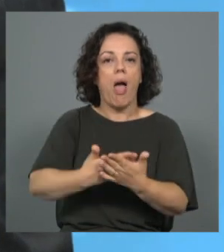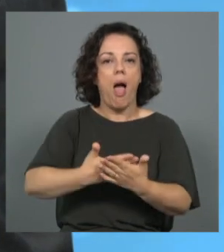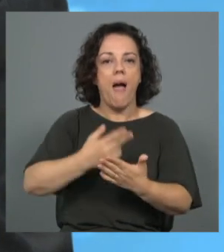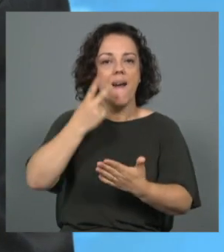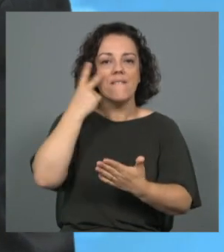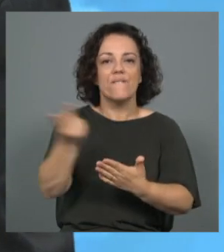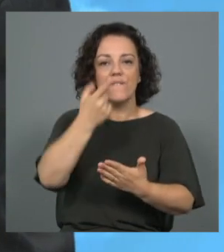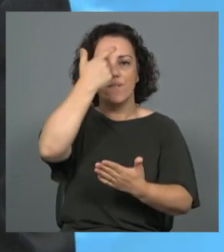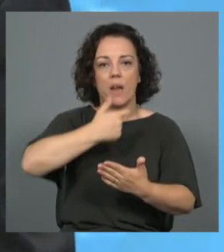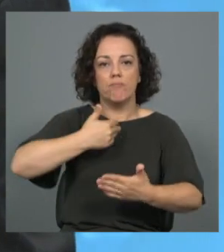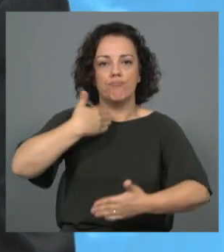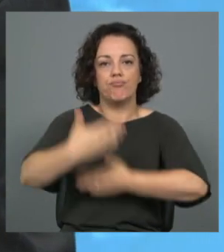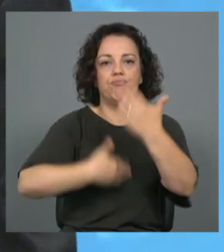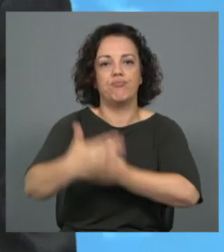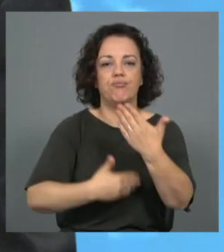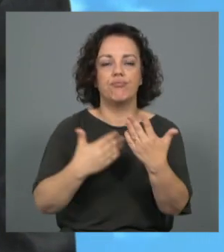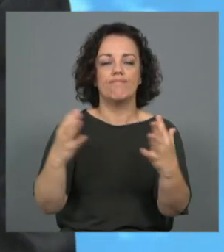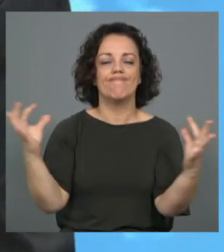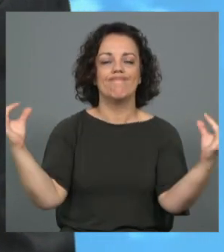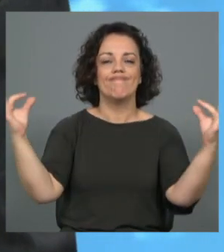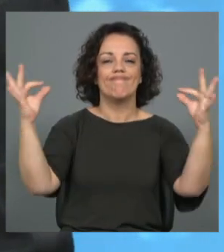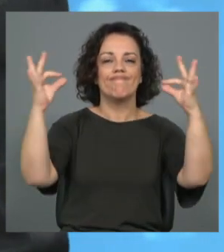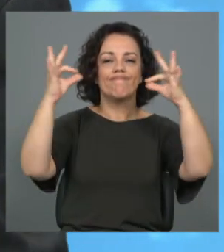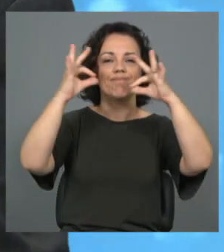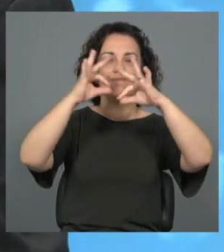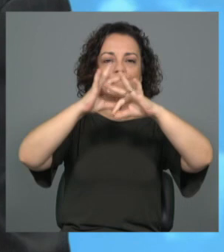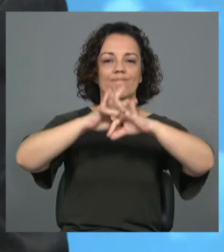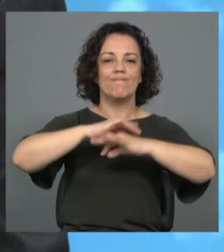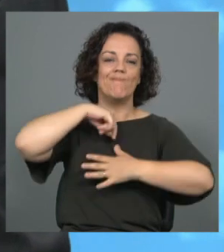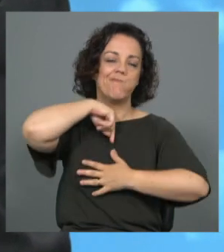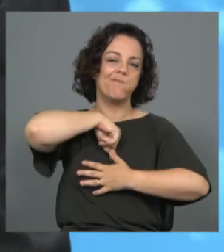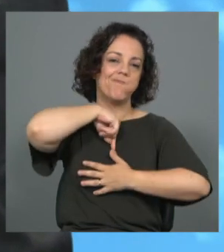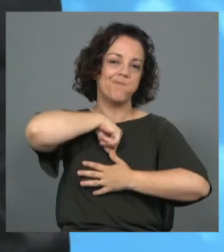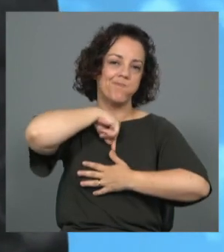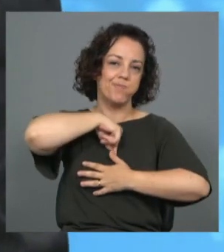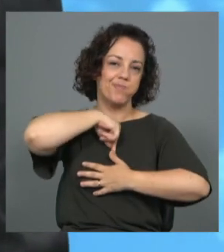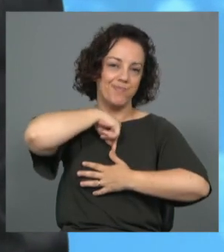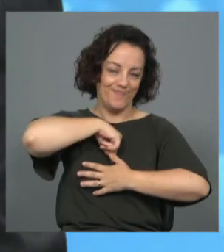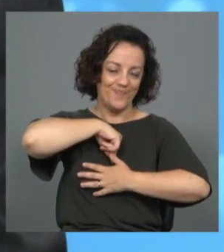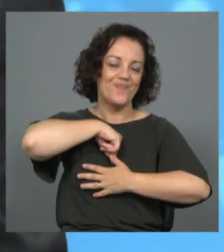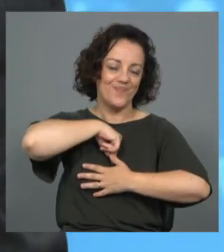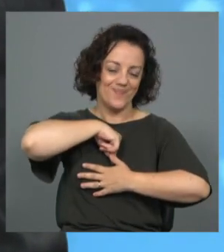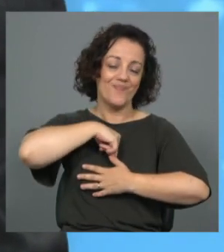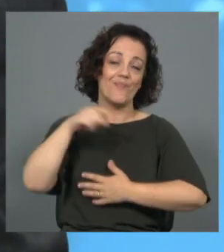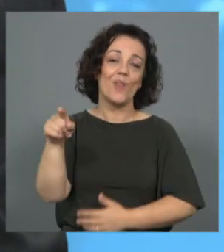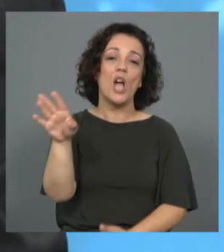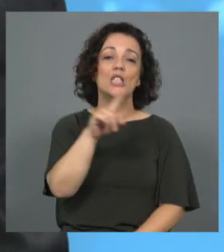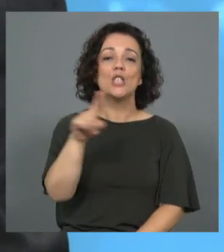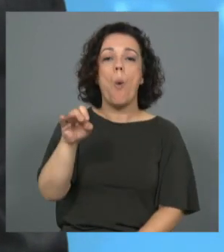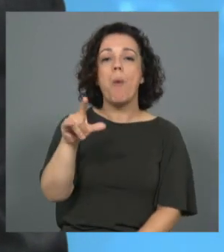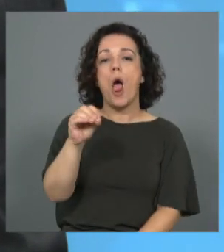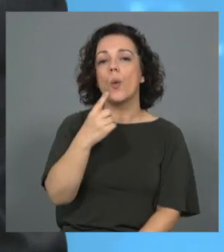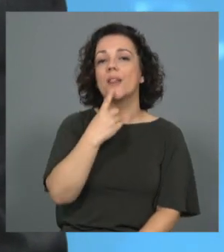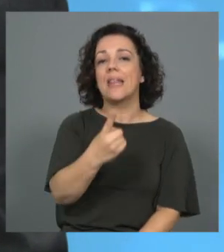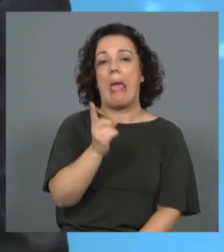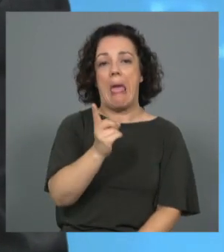pessoa, com a presença interior invisível dentro dela. É aquilo que São Paulo chama a lei do